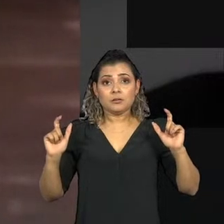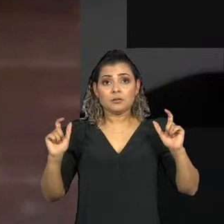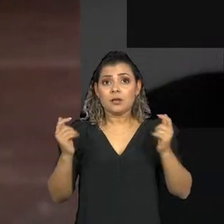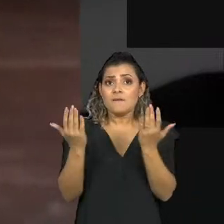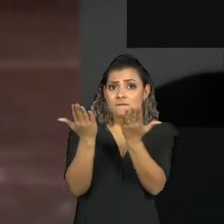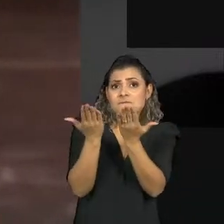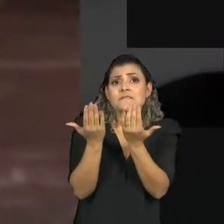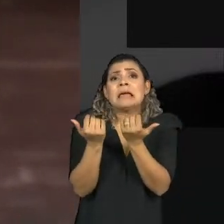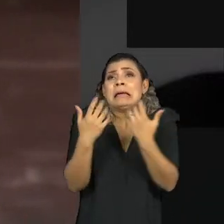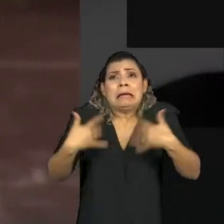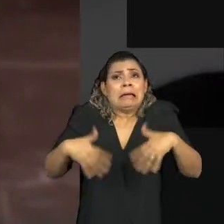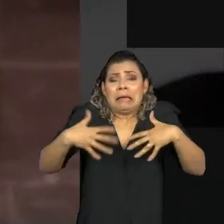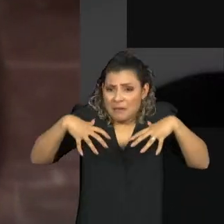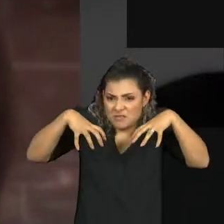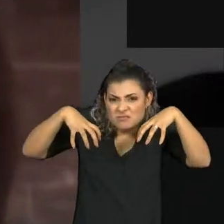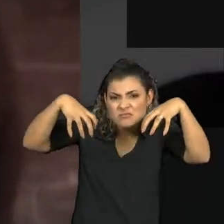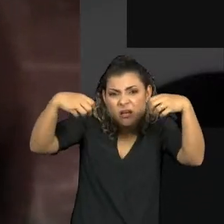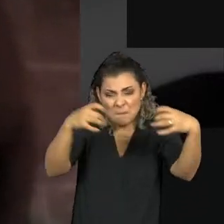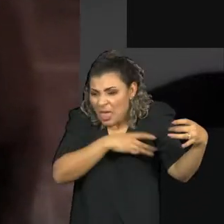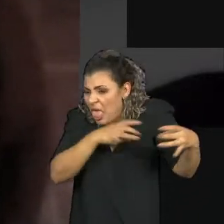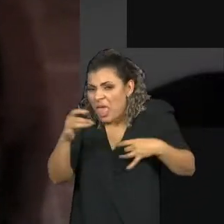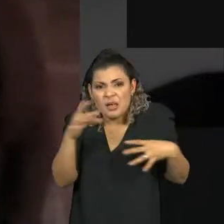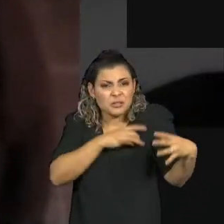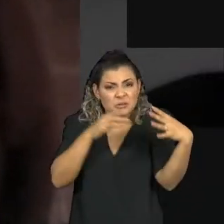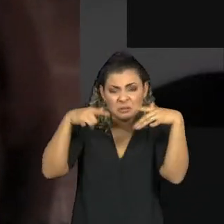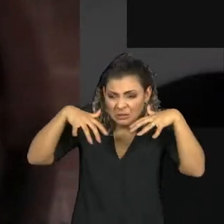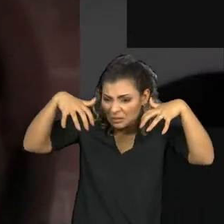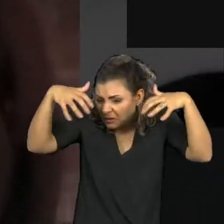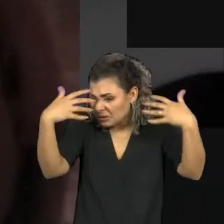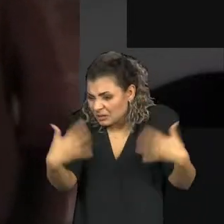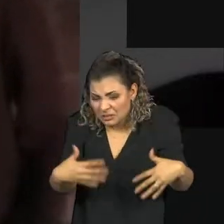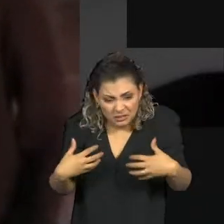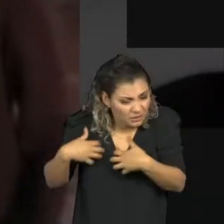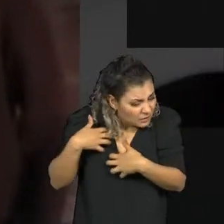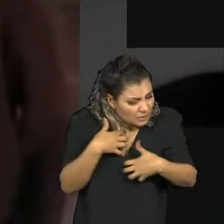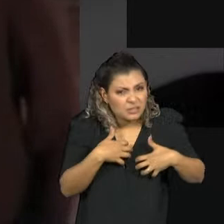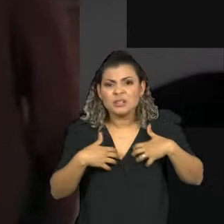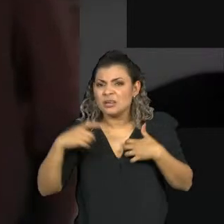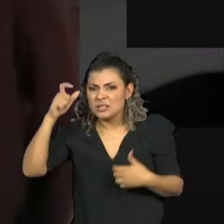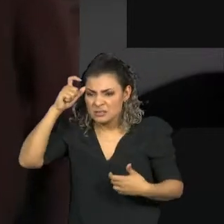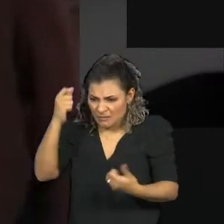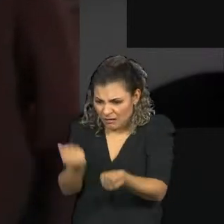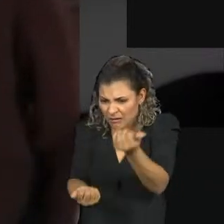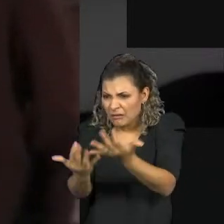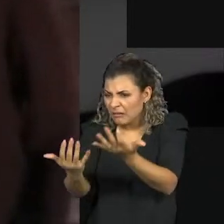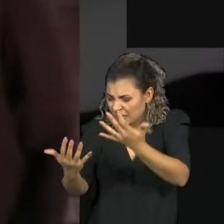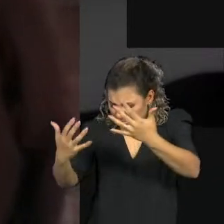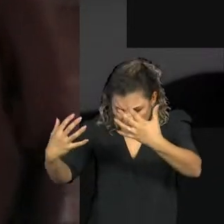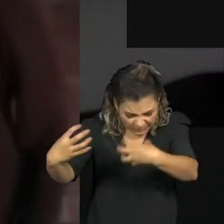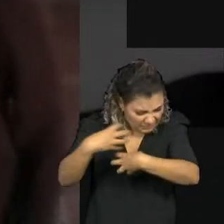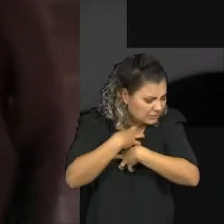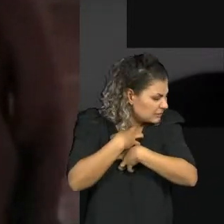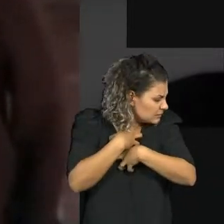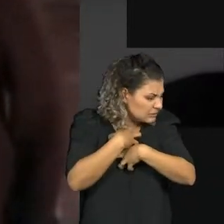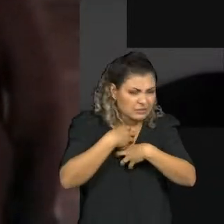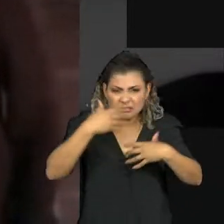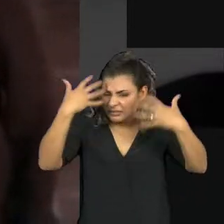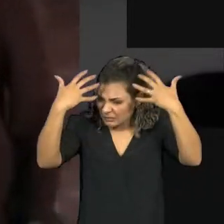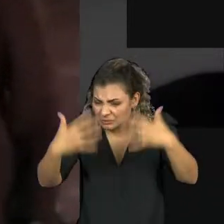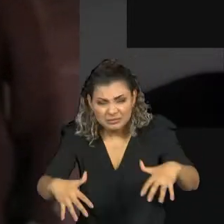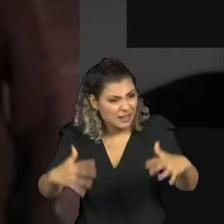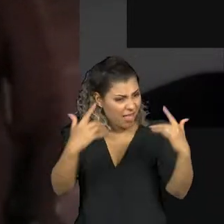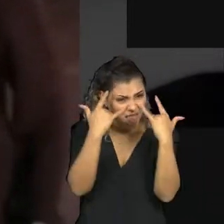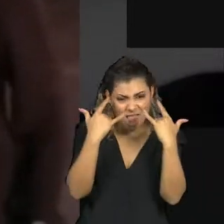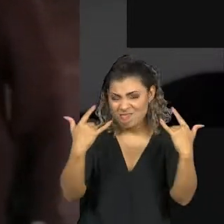Vem, noite tenebrosa, envolve-te com a mais sombria neblina do inferno, para que meu punhal agudo não veja a ferida que